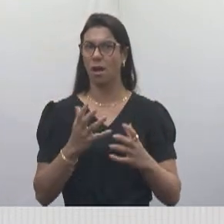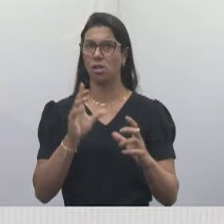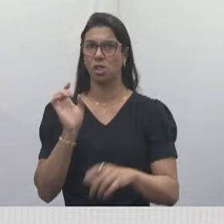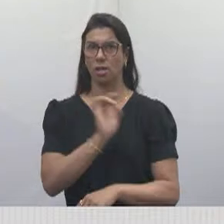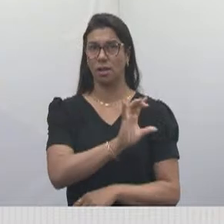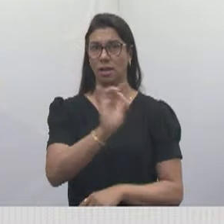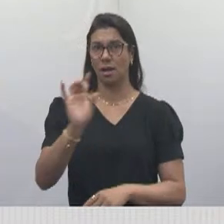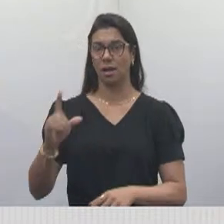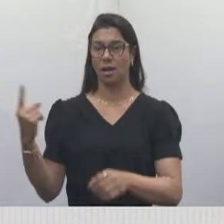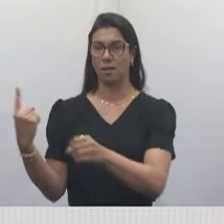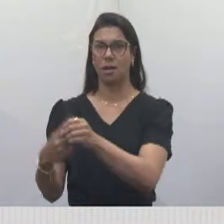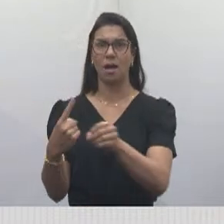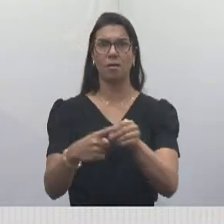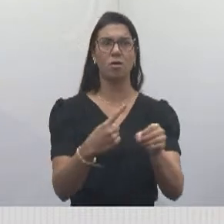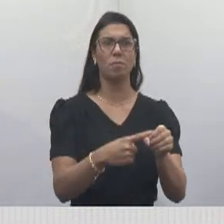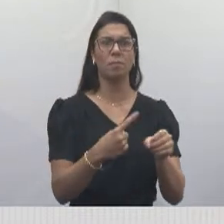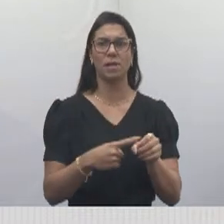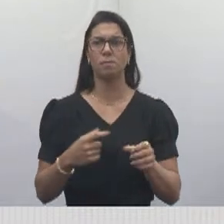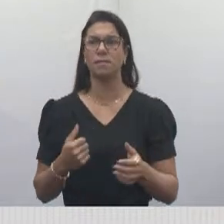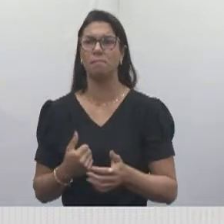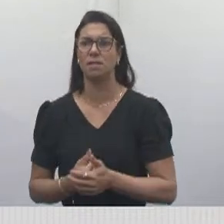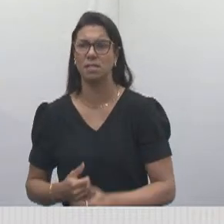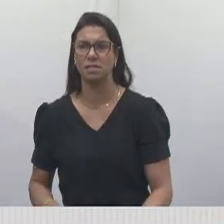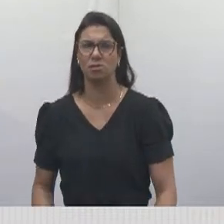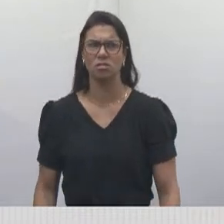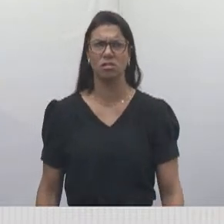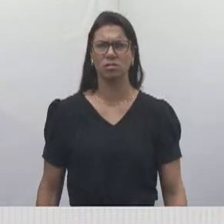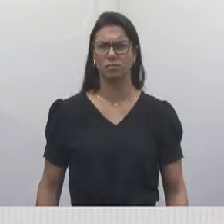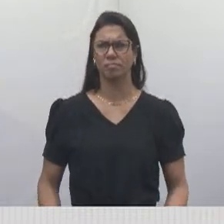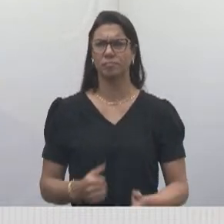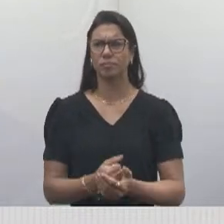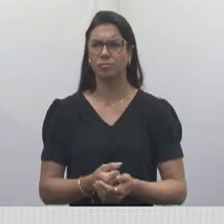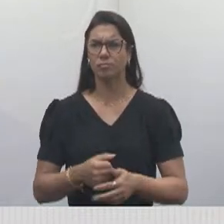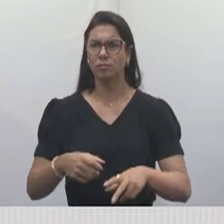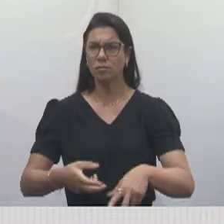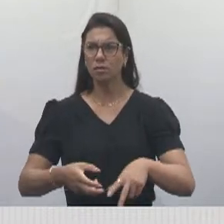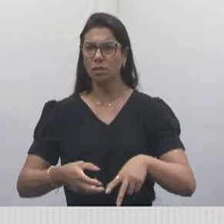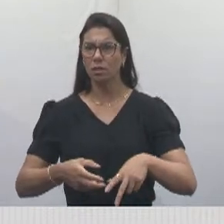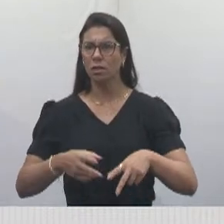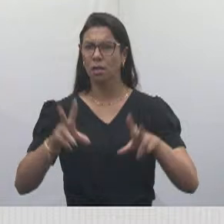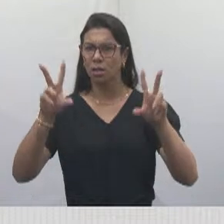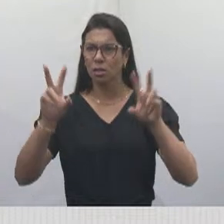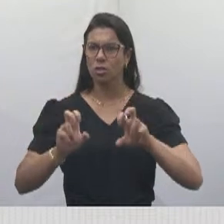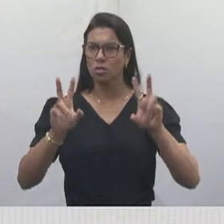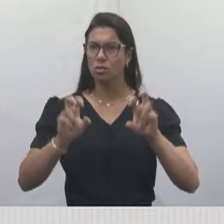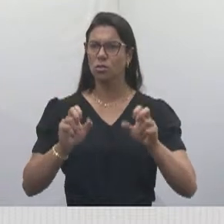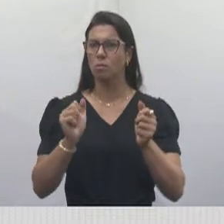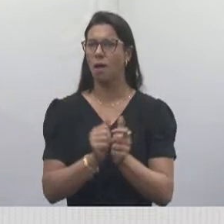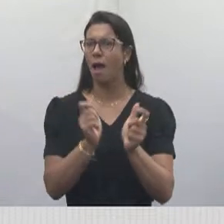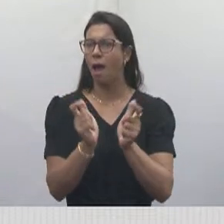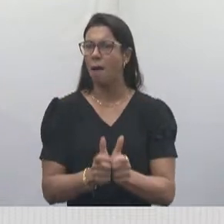apontamento foi resolvido, que é a criação do comitê ou do conselho da coordenadoria de controle